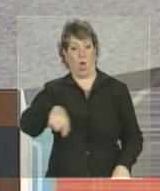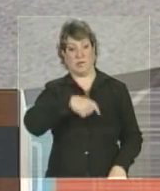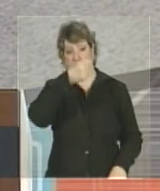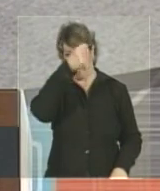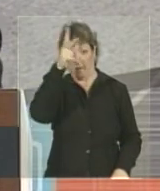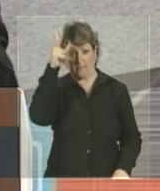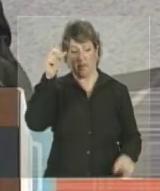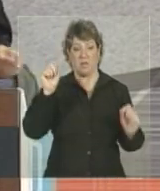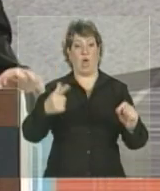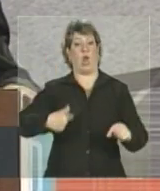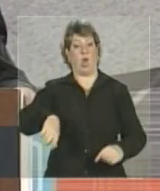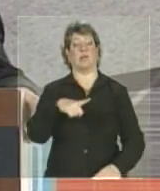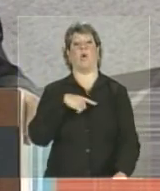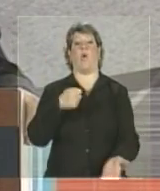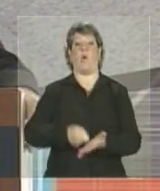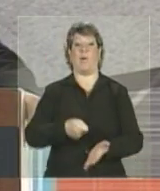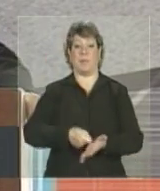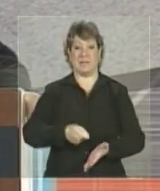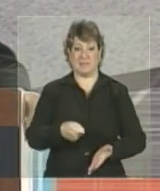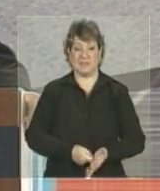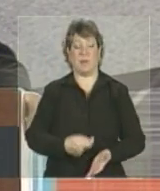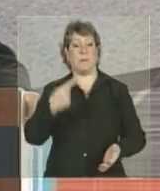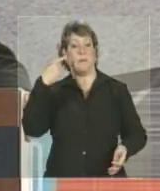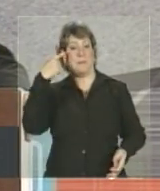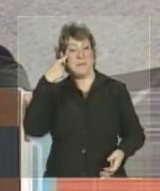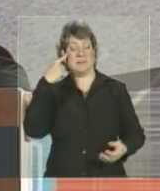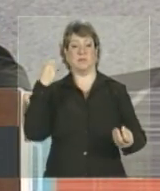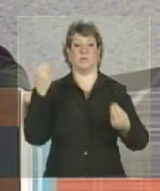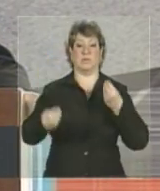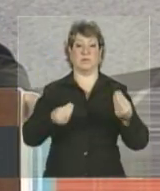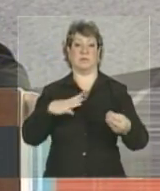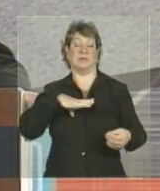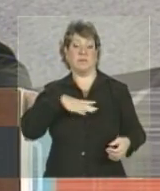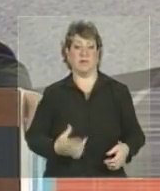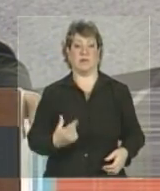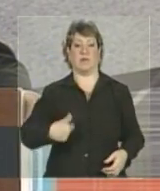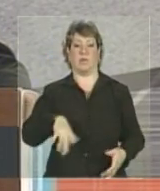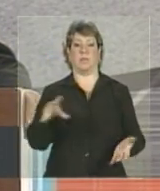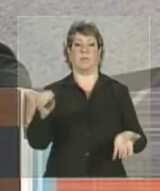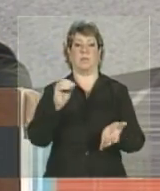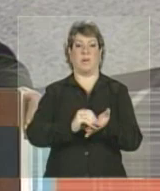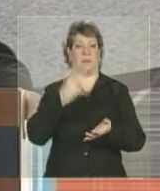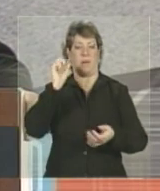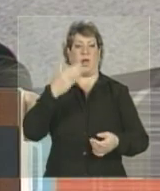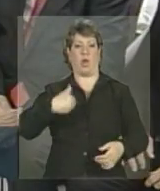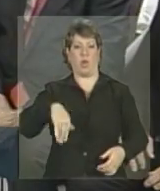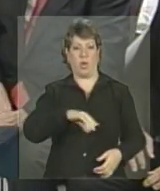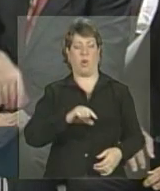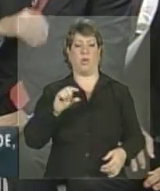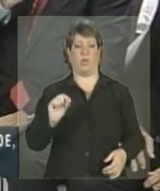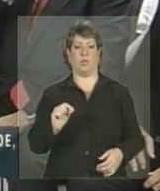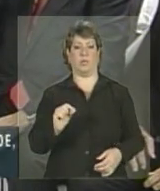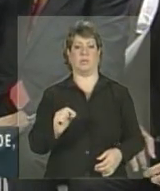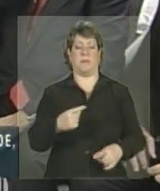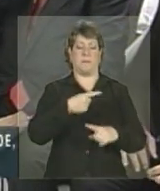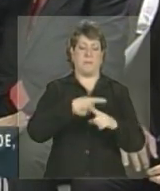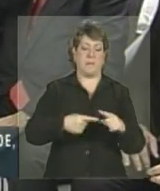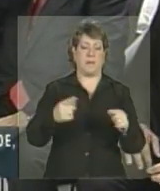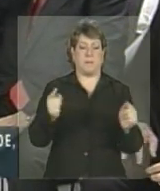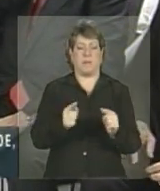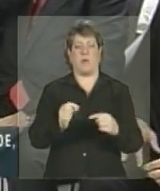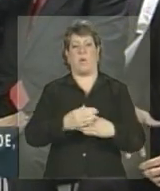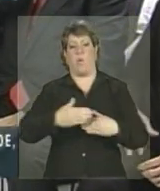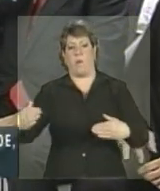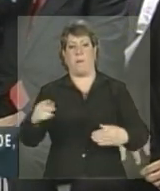prefeitos, temos sempre a obrigação de pensar os desafios que estão colocados para nós no curto, no médio e longo prazo. E,